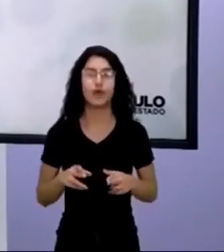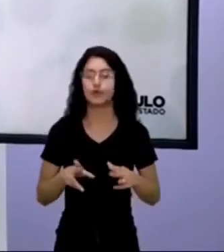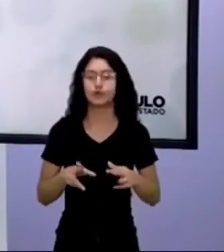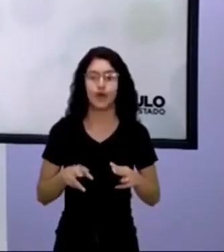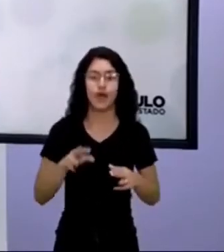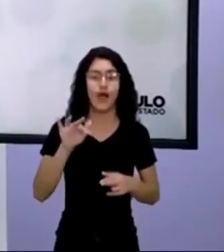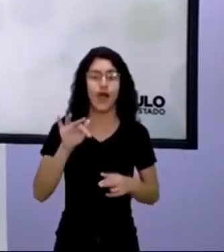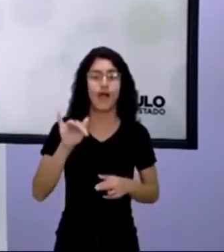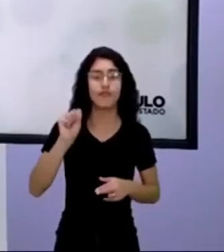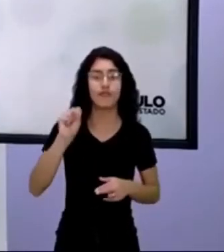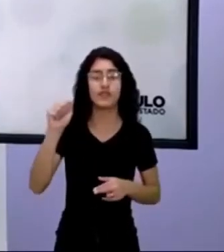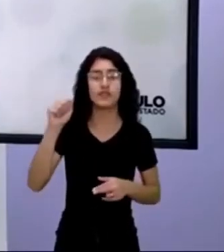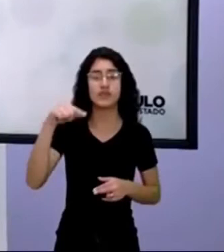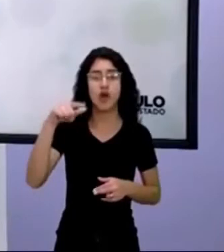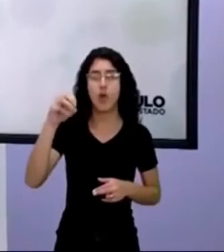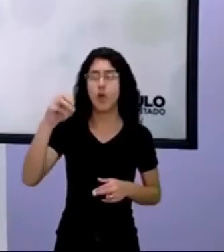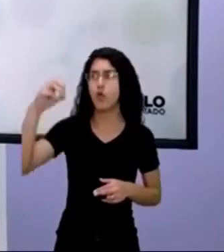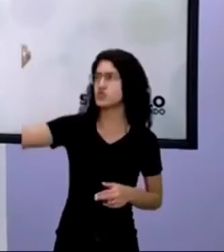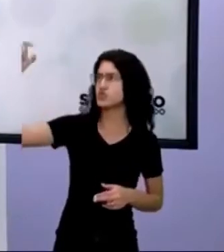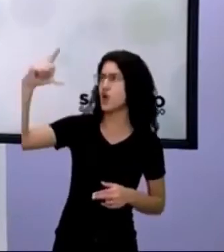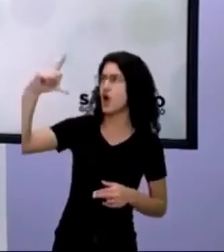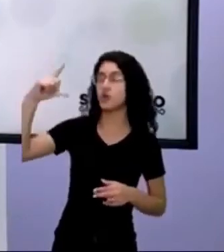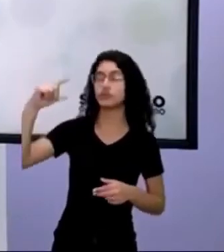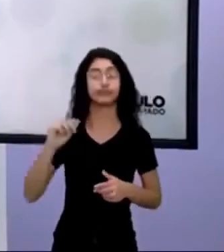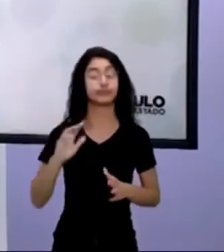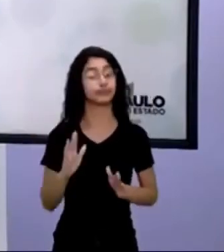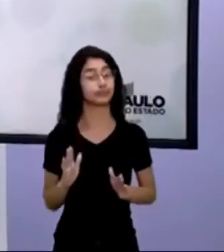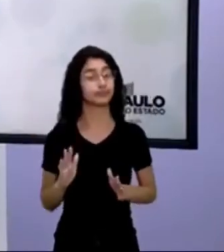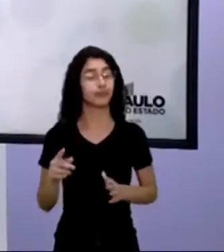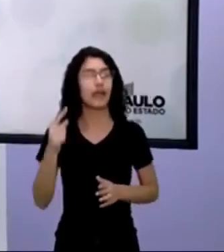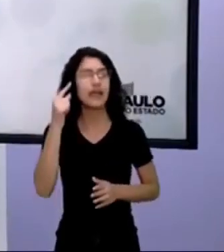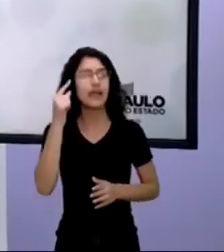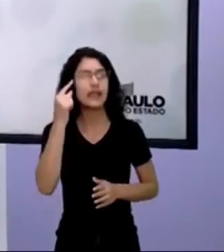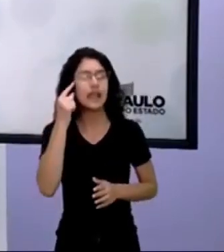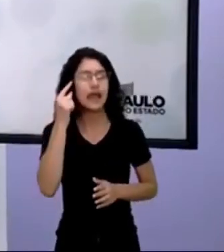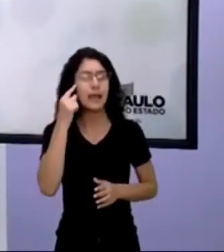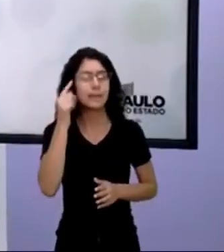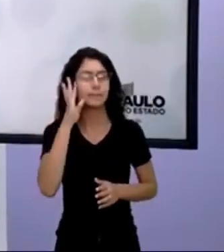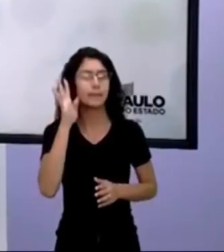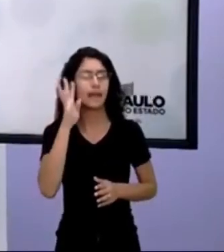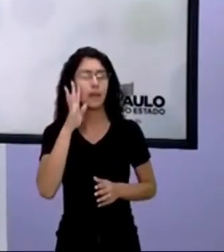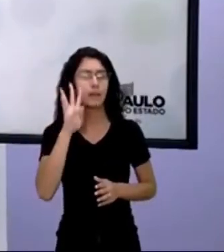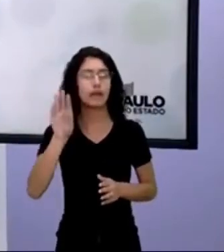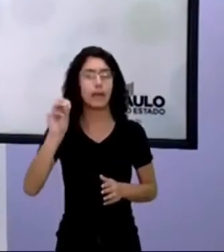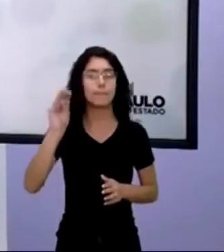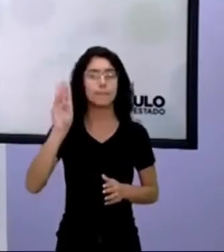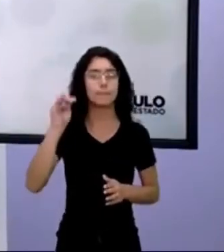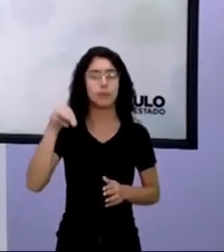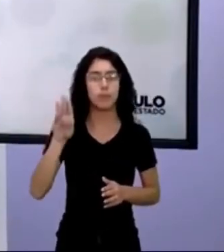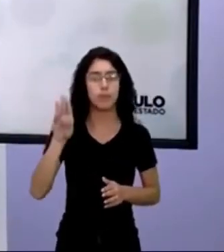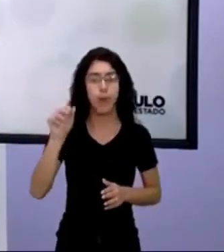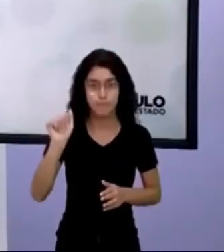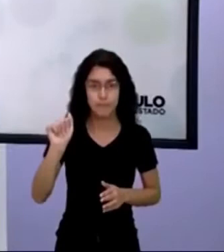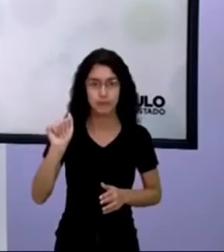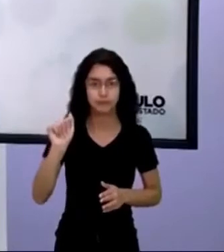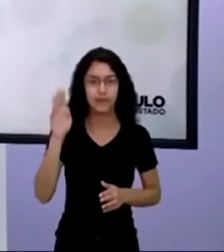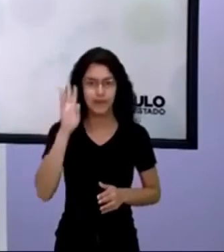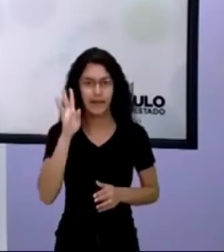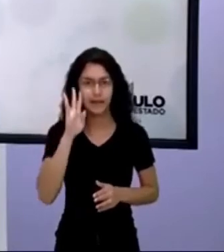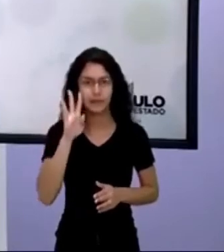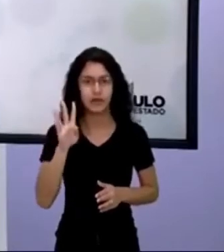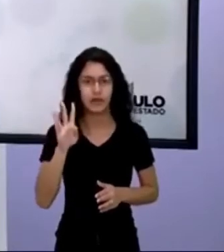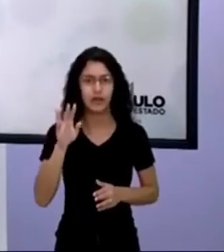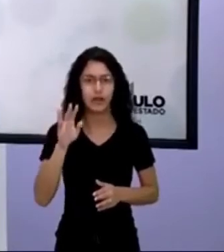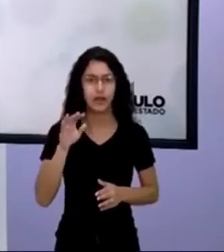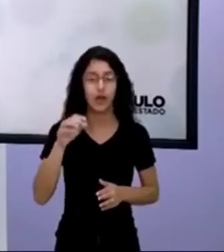Sol e assim por diante. Então, o que é importante? Lembra da bomba atômica? Bomba atômica, lá, bomba nuclear, bomba de fissão. E